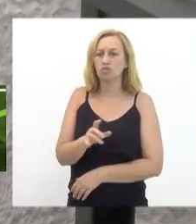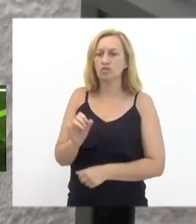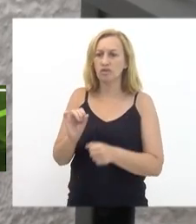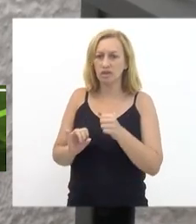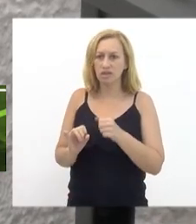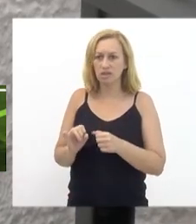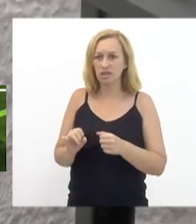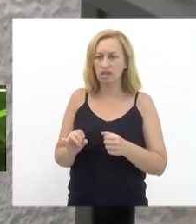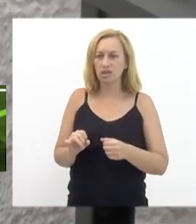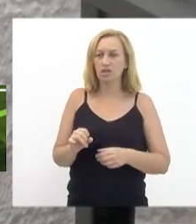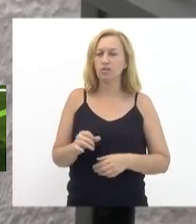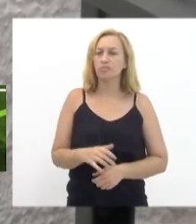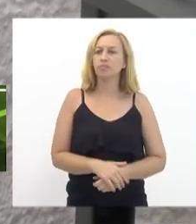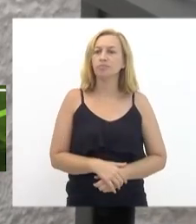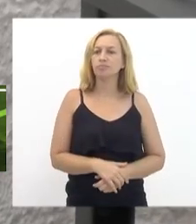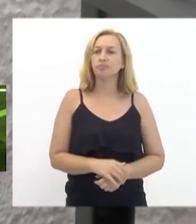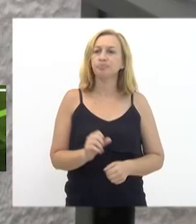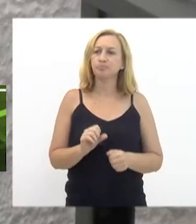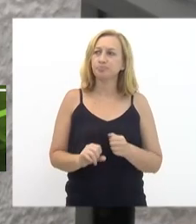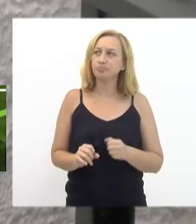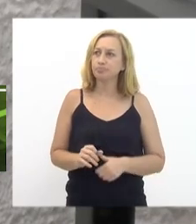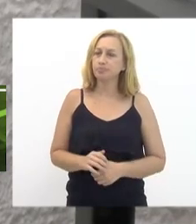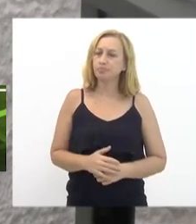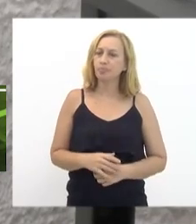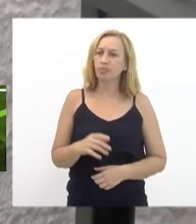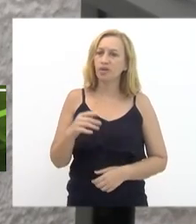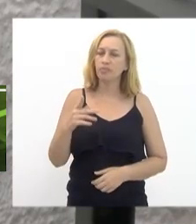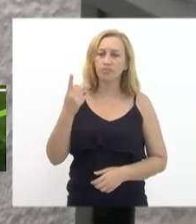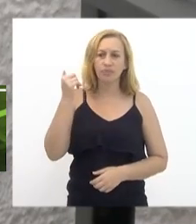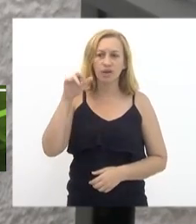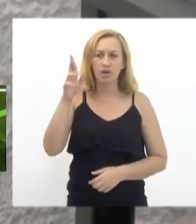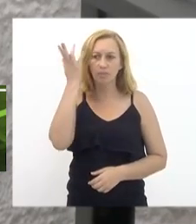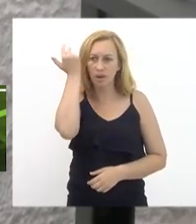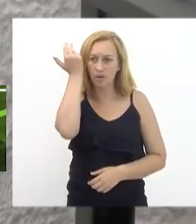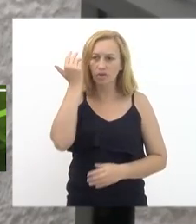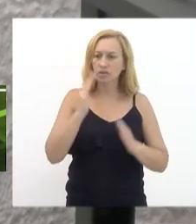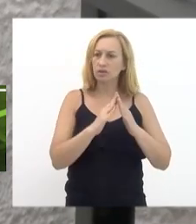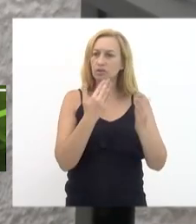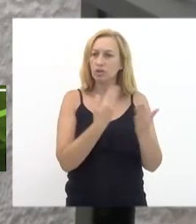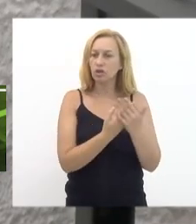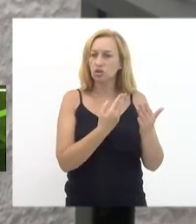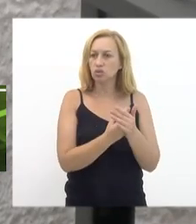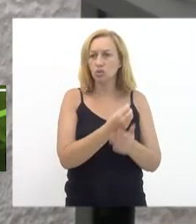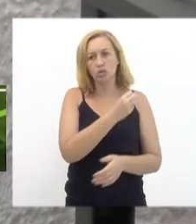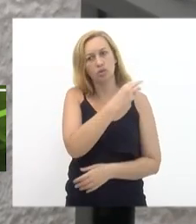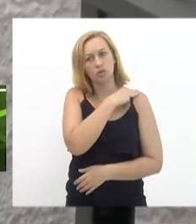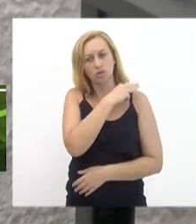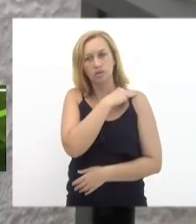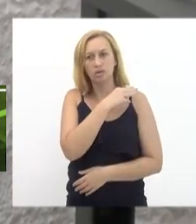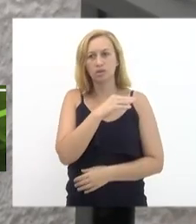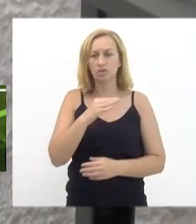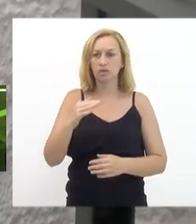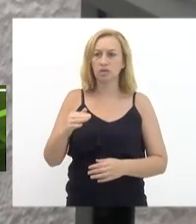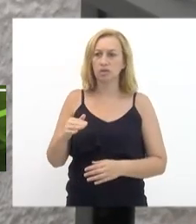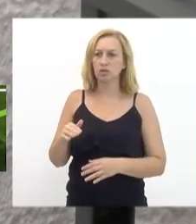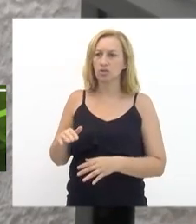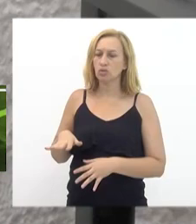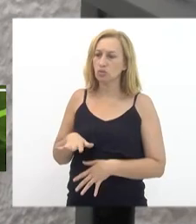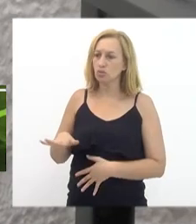nós vamos fazer lá o Leomar uma escola de ensino médio no alto da comunidade